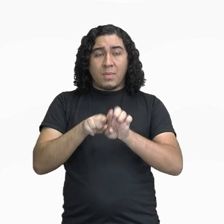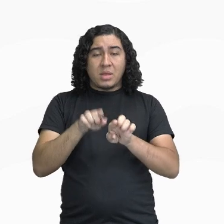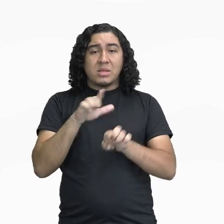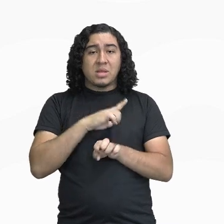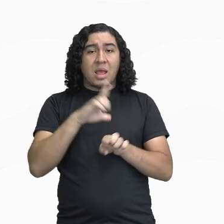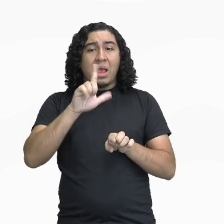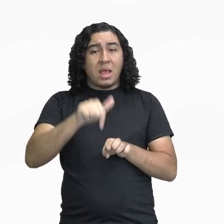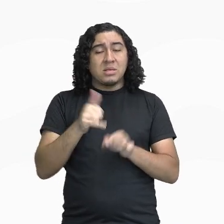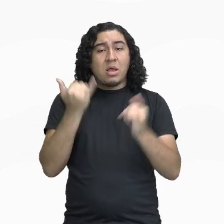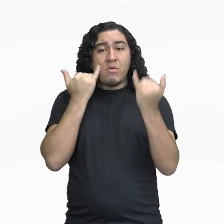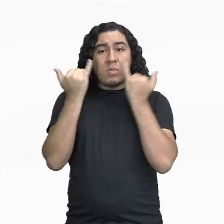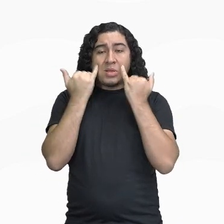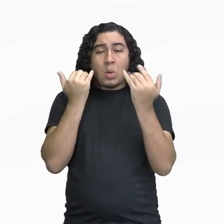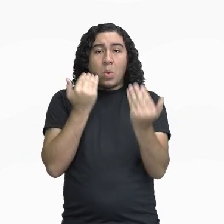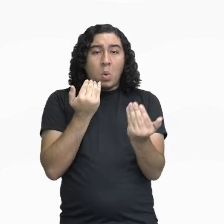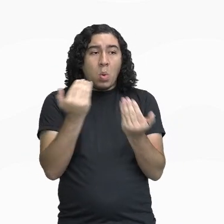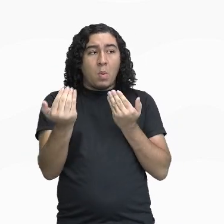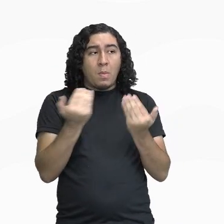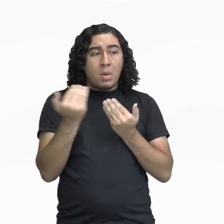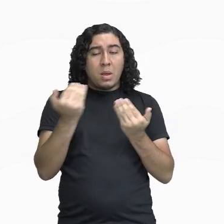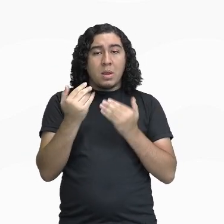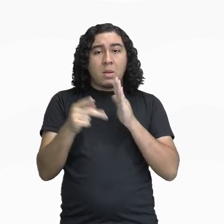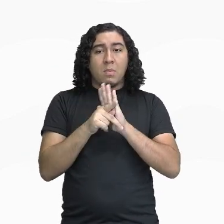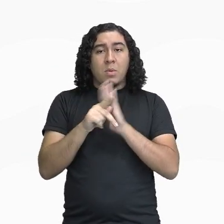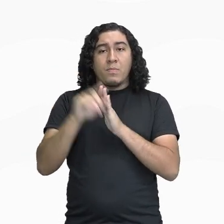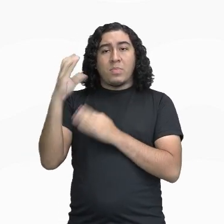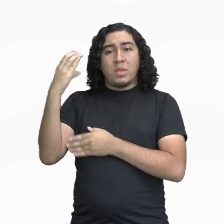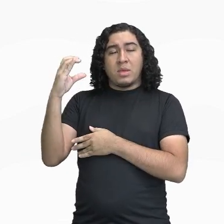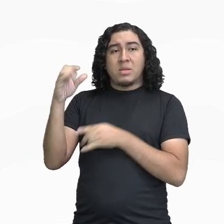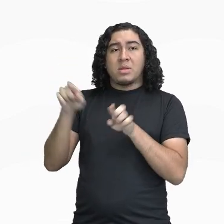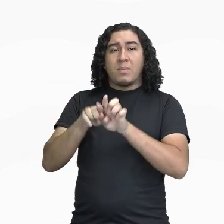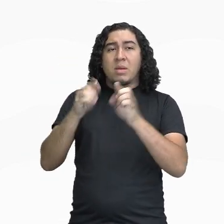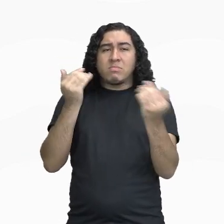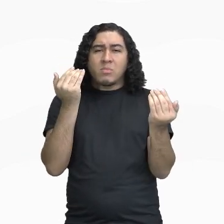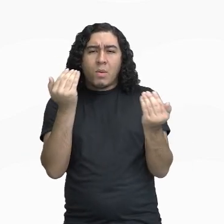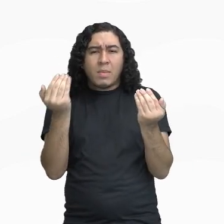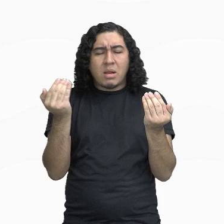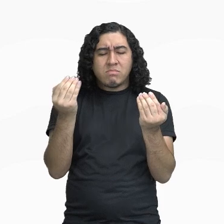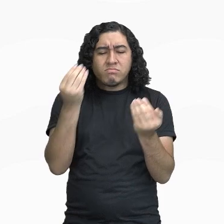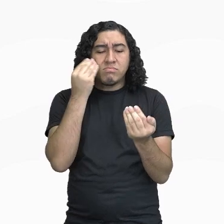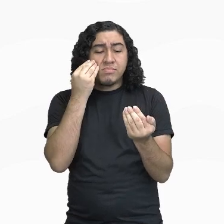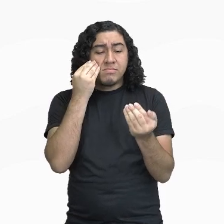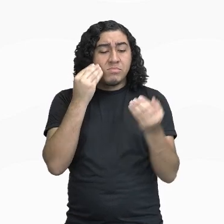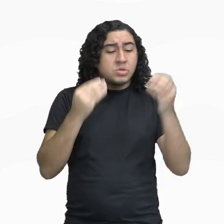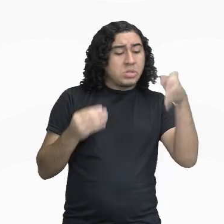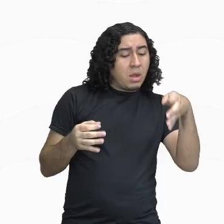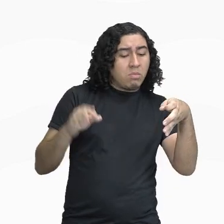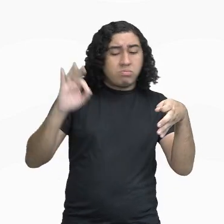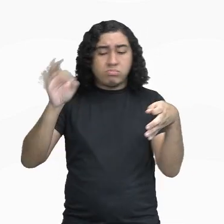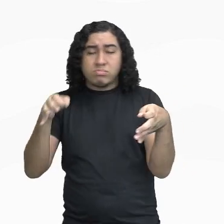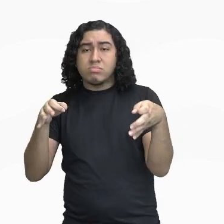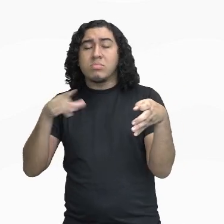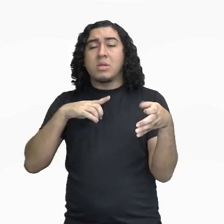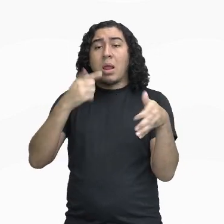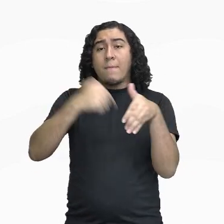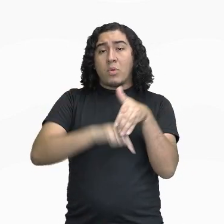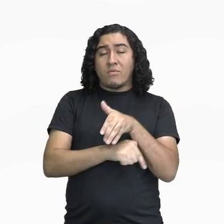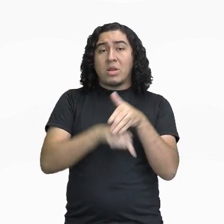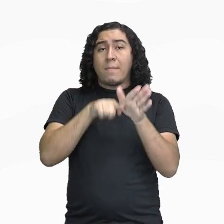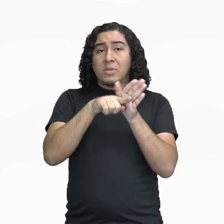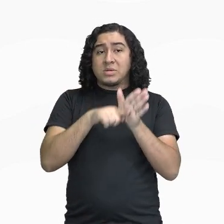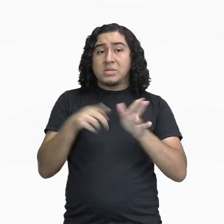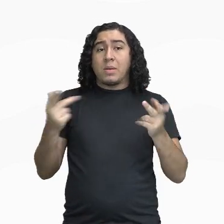comparar com os dados científicos e ver o que tem em comum para a gente poder aprofundar essa pesquisa